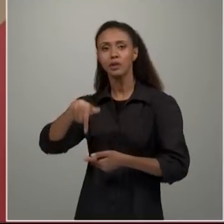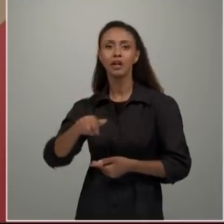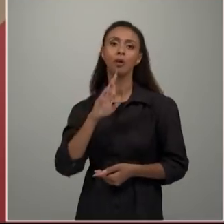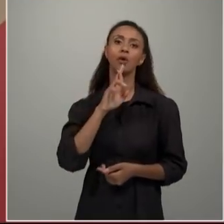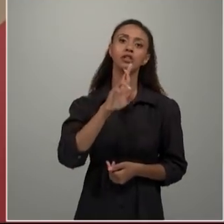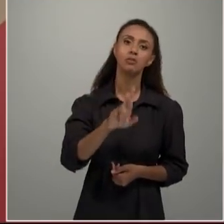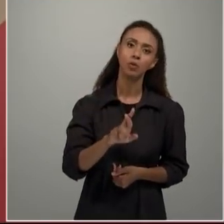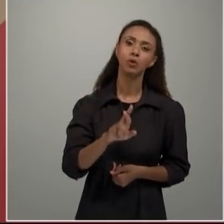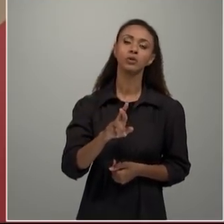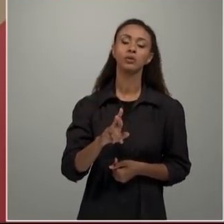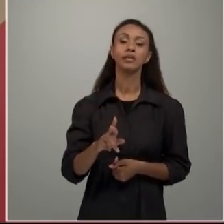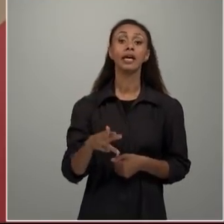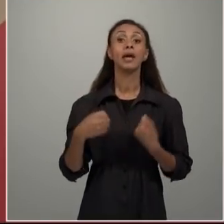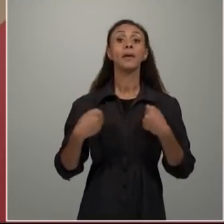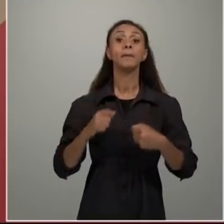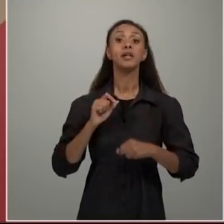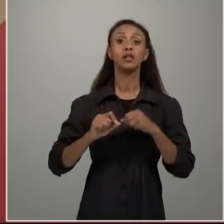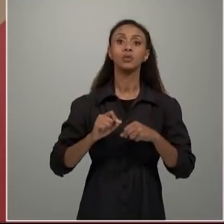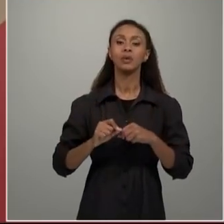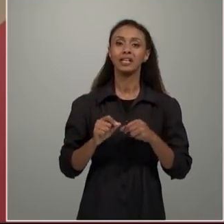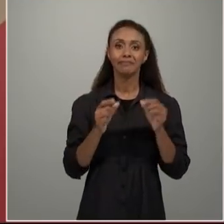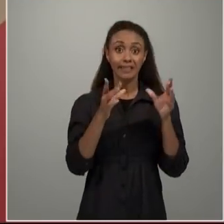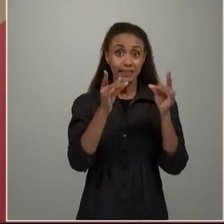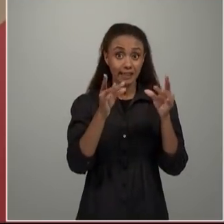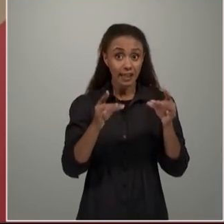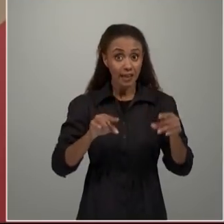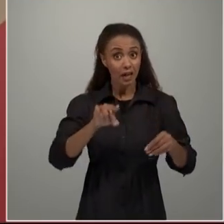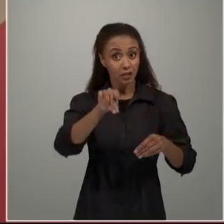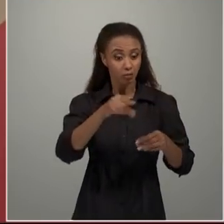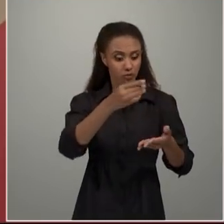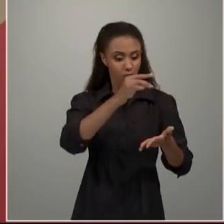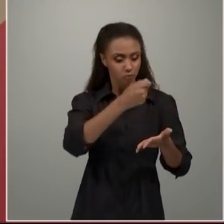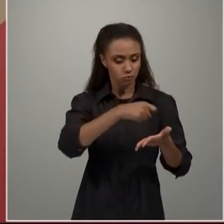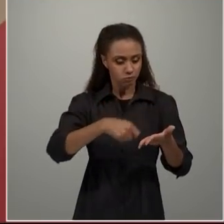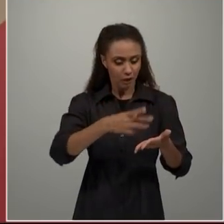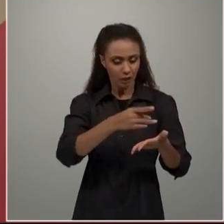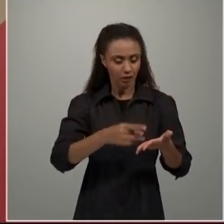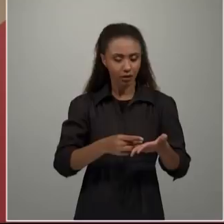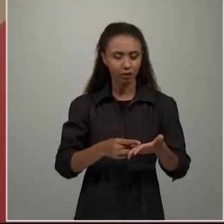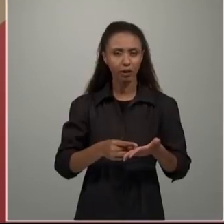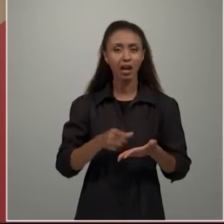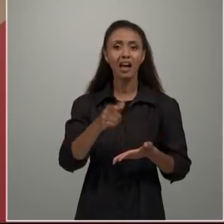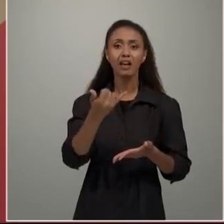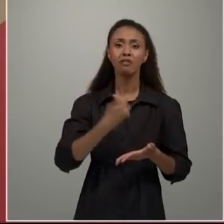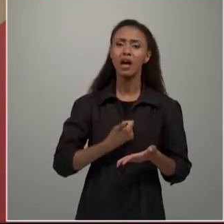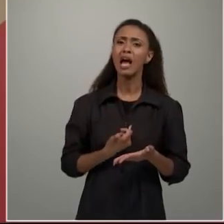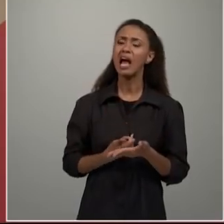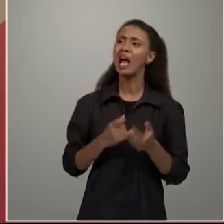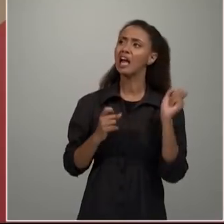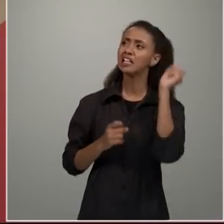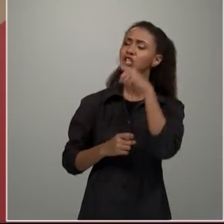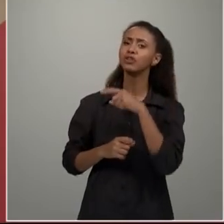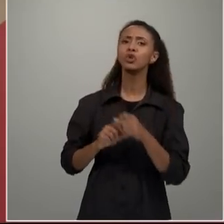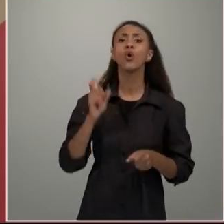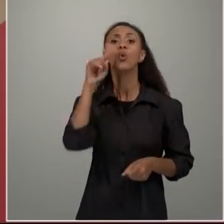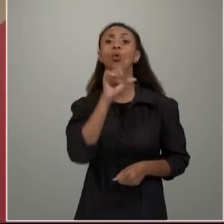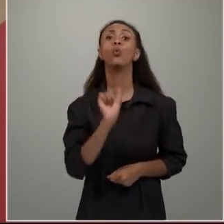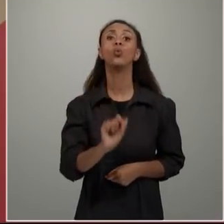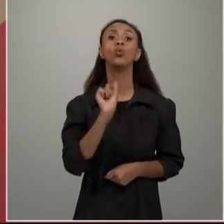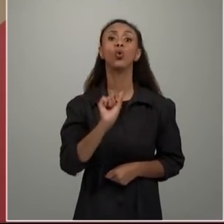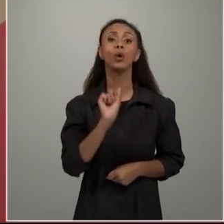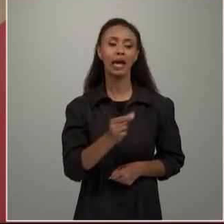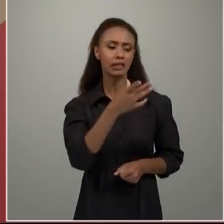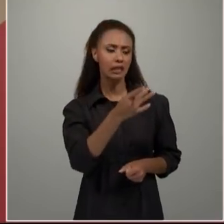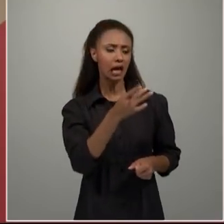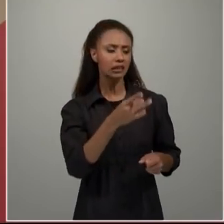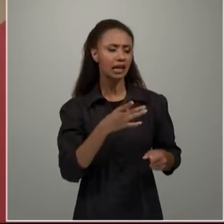responder a gente precisa ter esse detalhe assim tite está difícil está difícil o que por lá a dificuldade ti